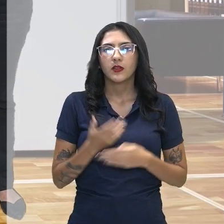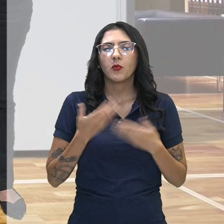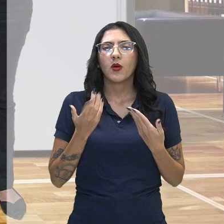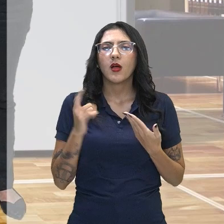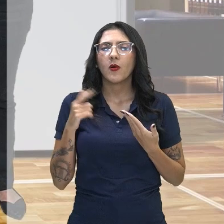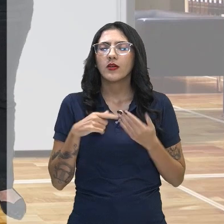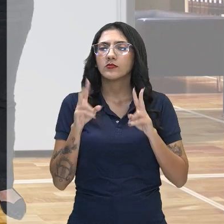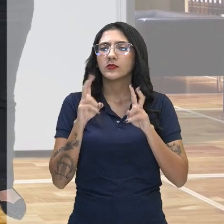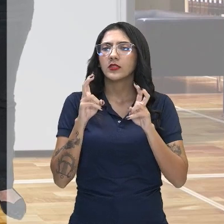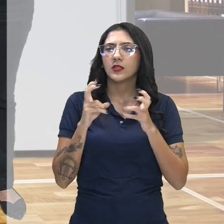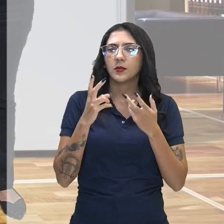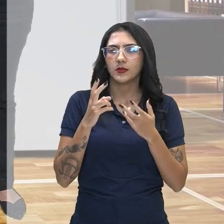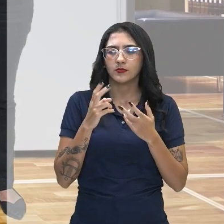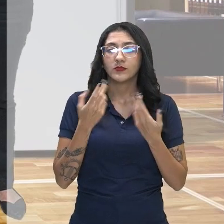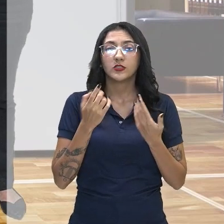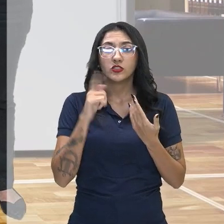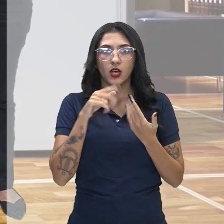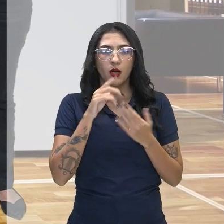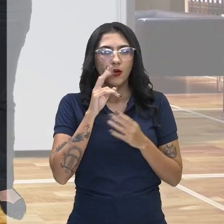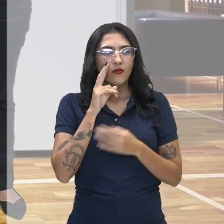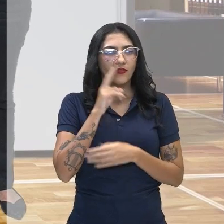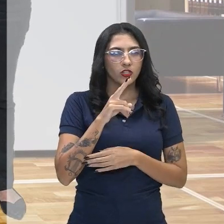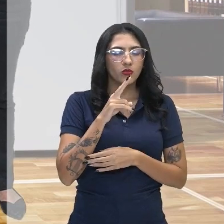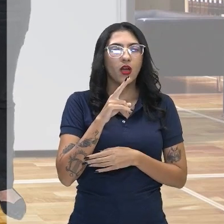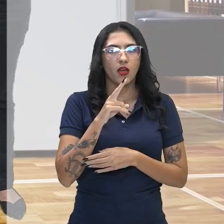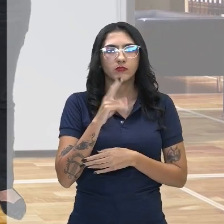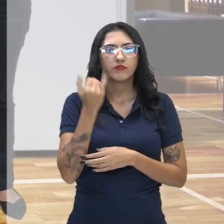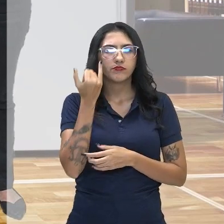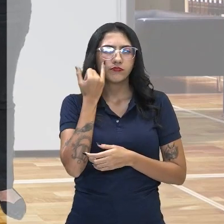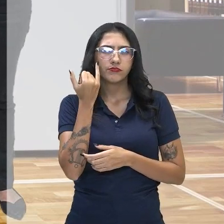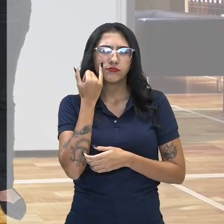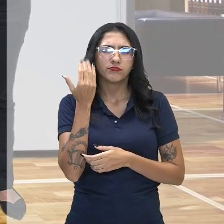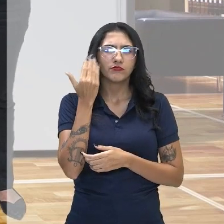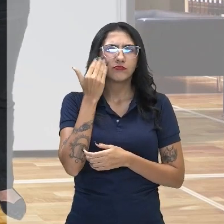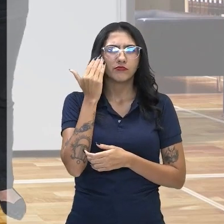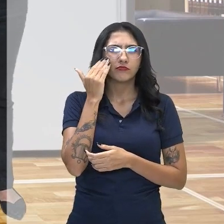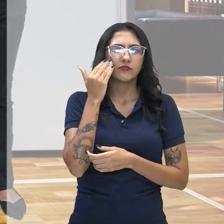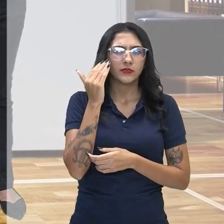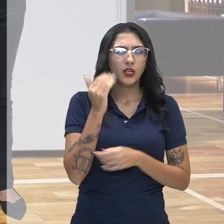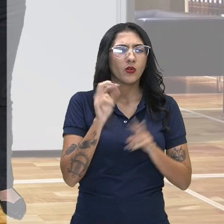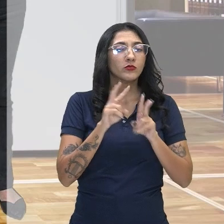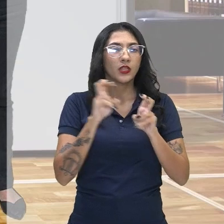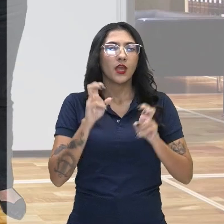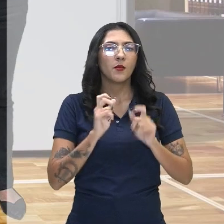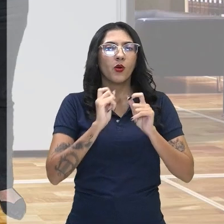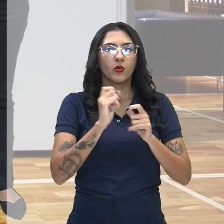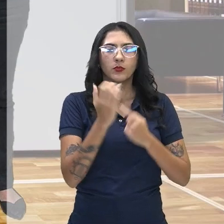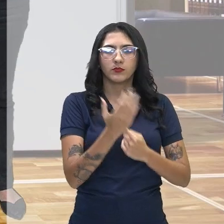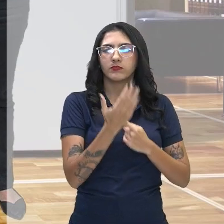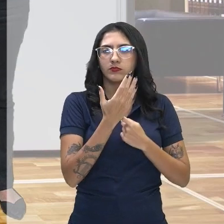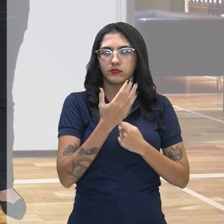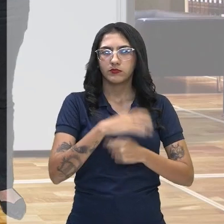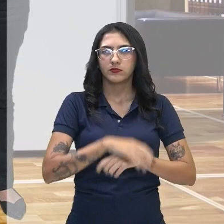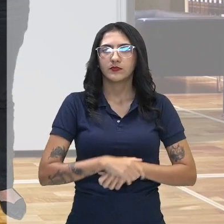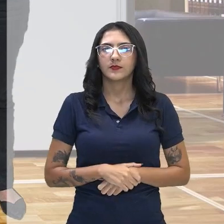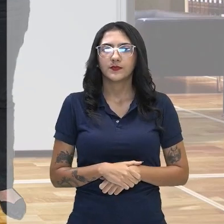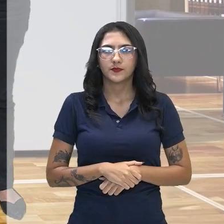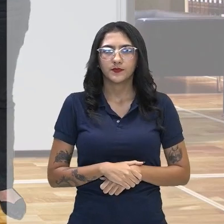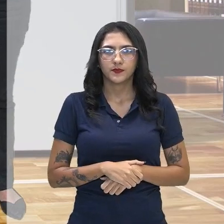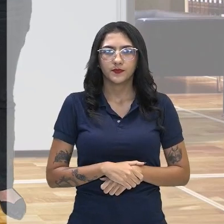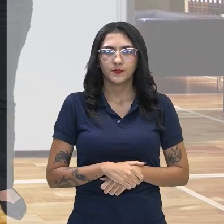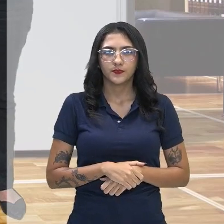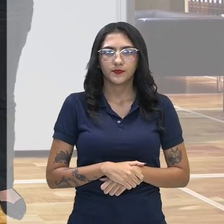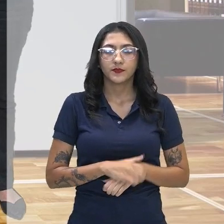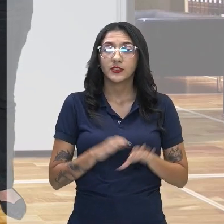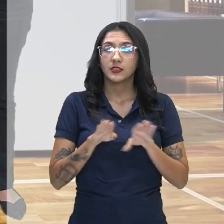né? Então, quando você lê o título, né, já dá a ideia sobre o que aquele autor quer passar para você.